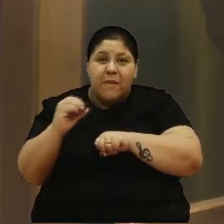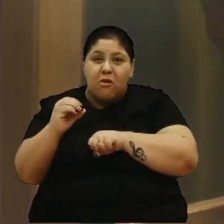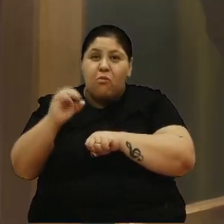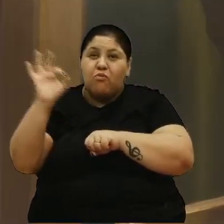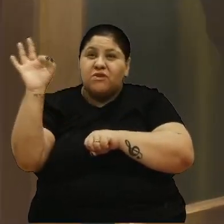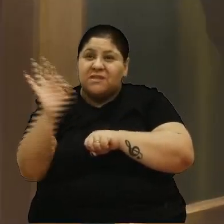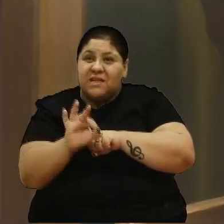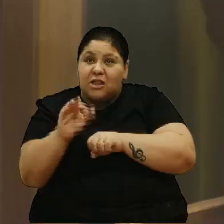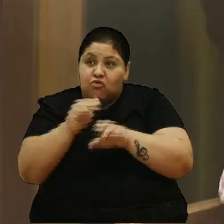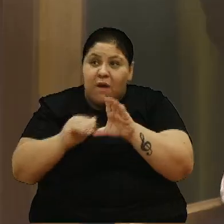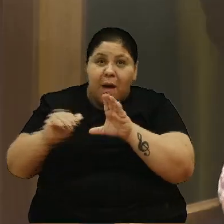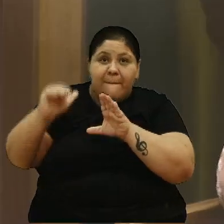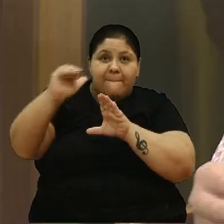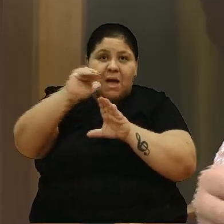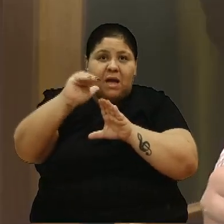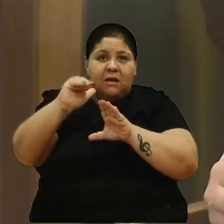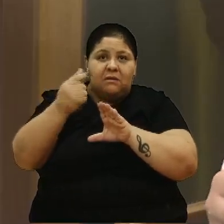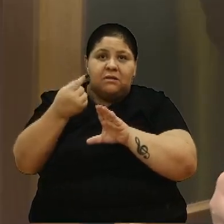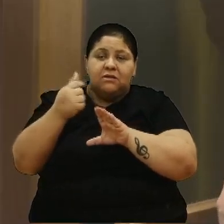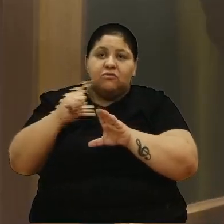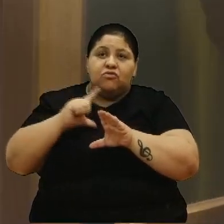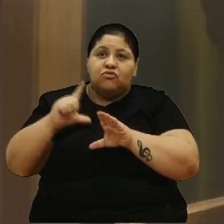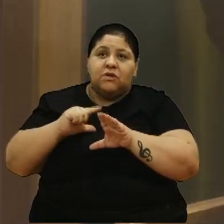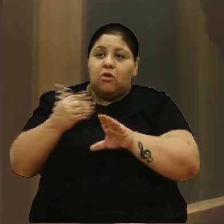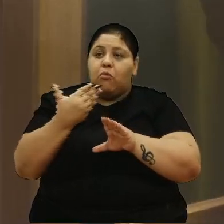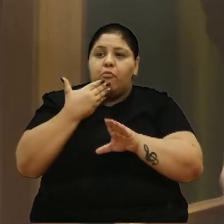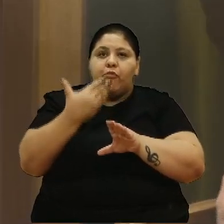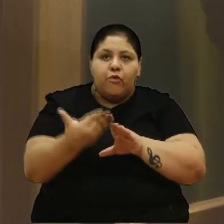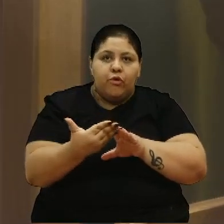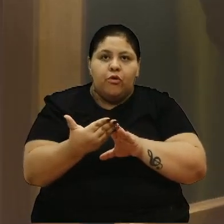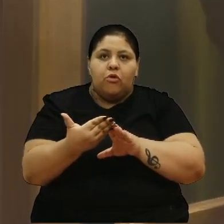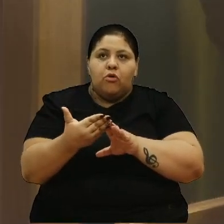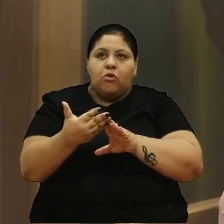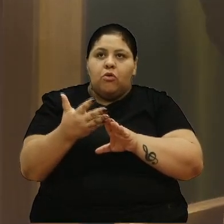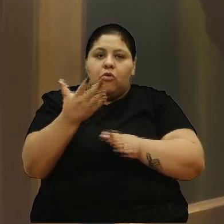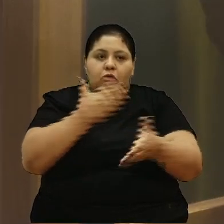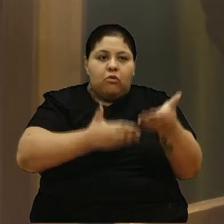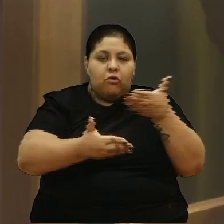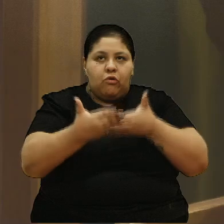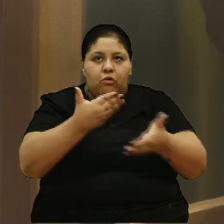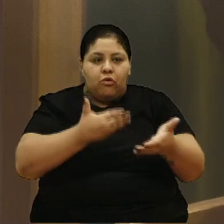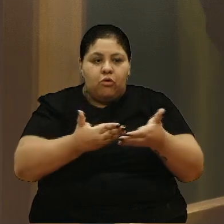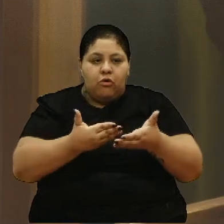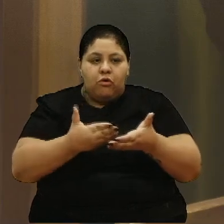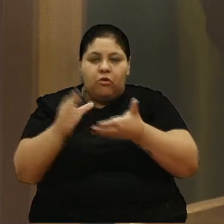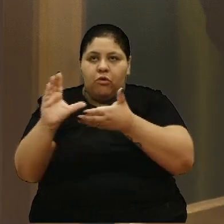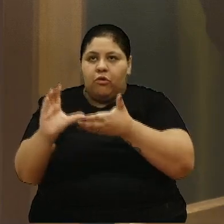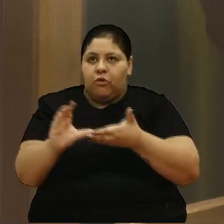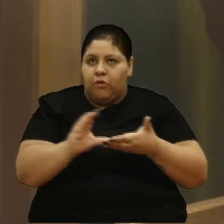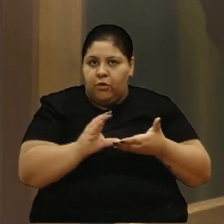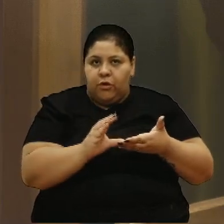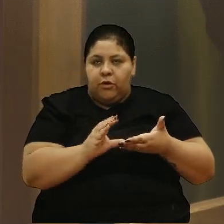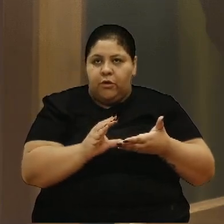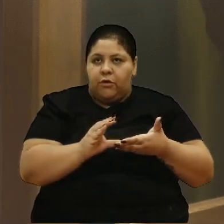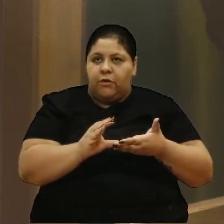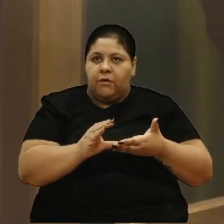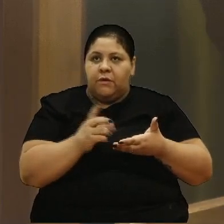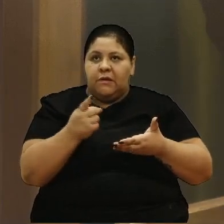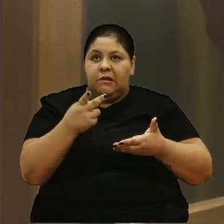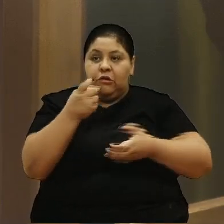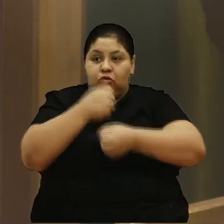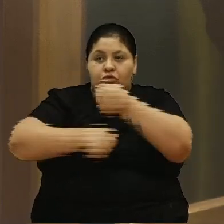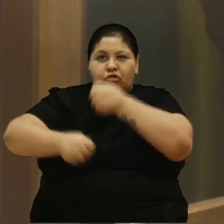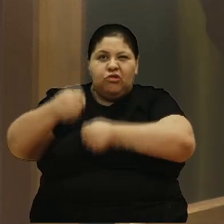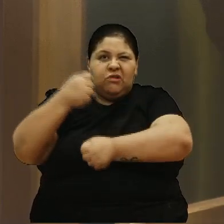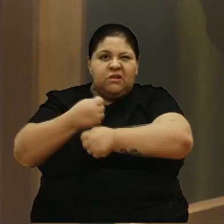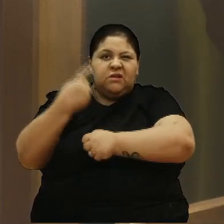custo. Então, não tem como a gente demandar e exigir o mesmo atendimento com a verba que se existia há praticamente 12 anos atrás,